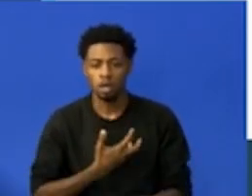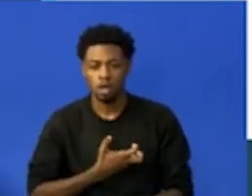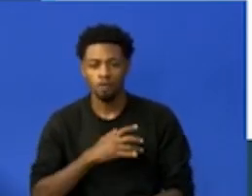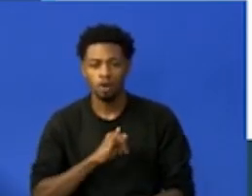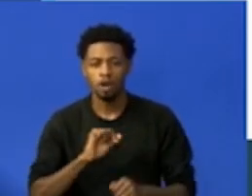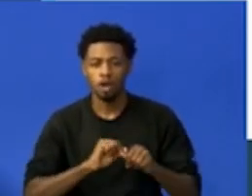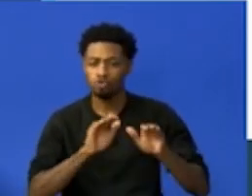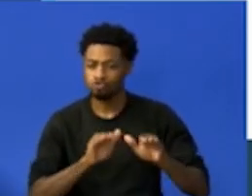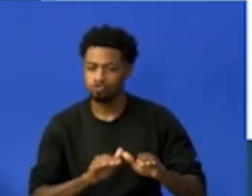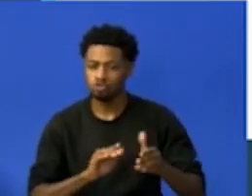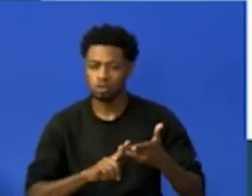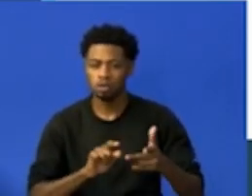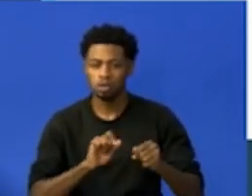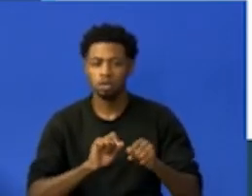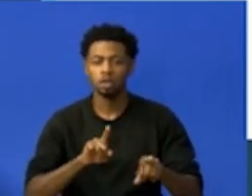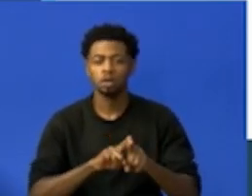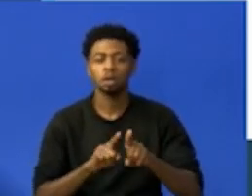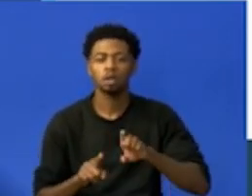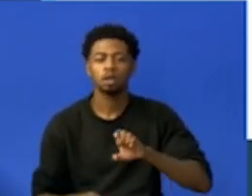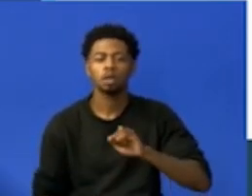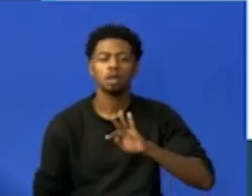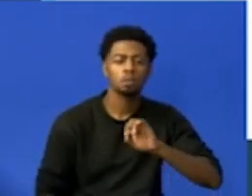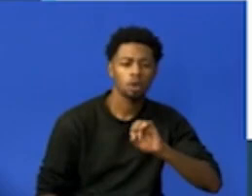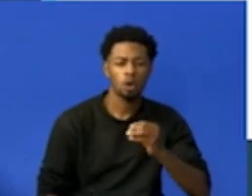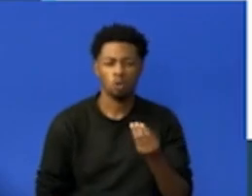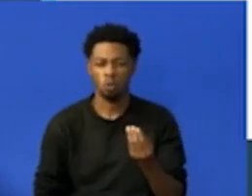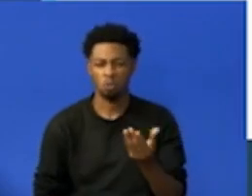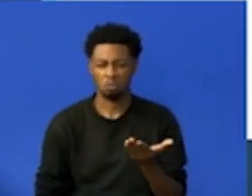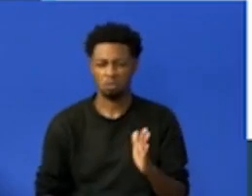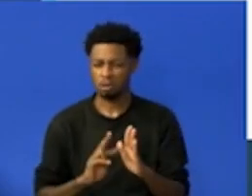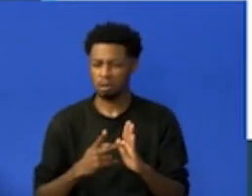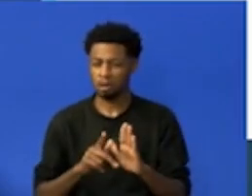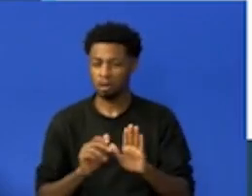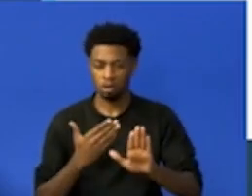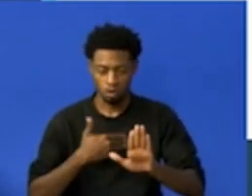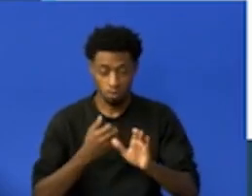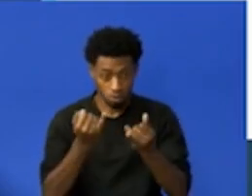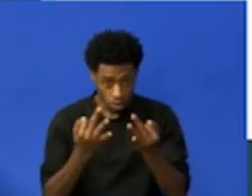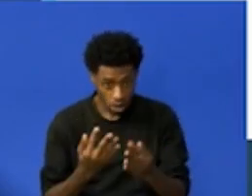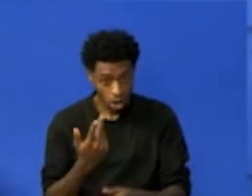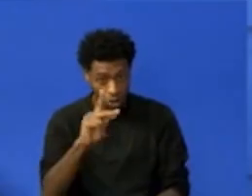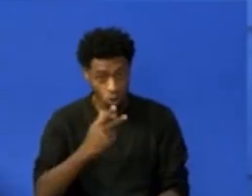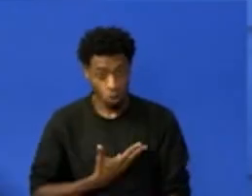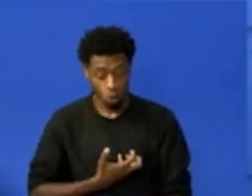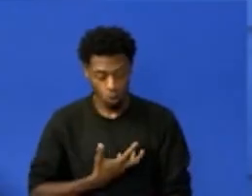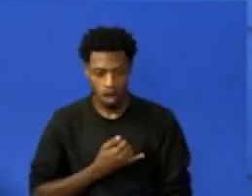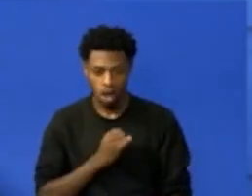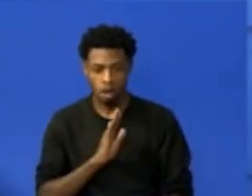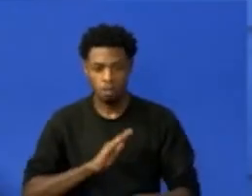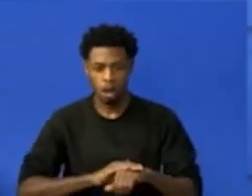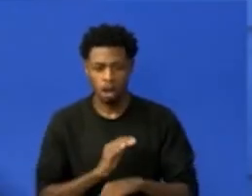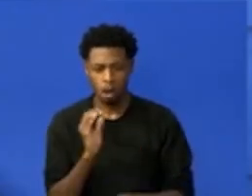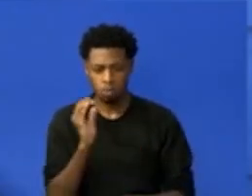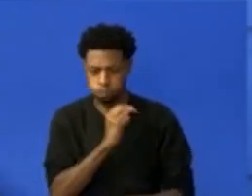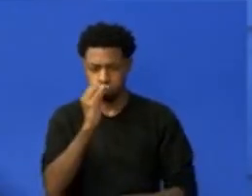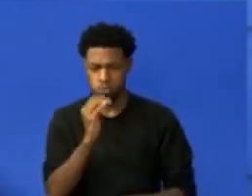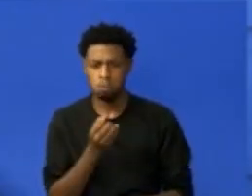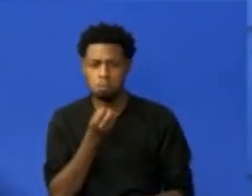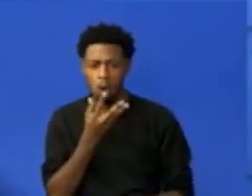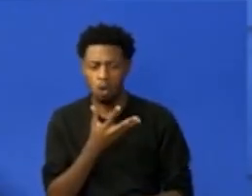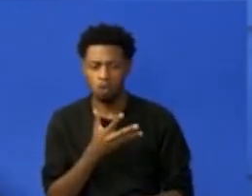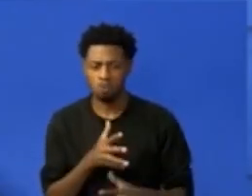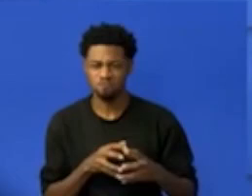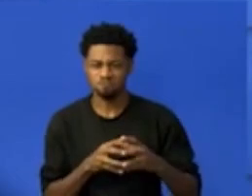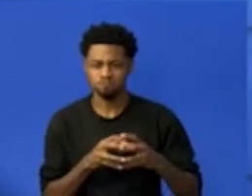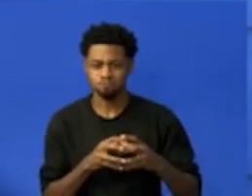cardíaca e vai aumentar o débito. Como assim, professora? Isso quer dizer que seu coração ele vai ficar mais eficiente. Ele